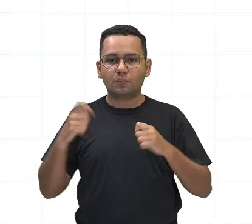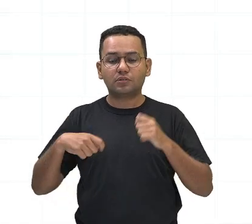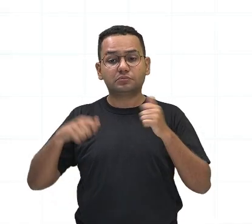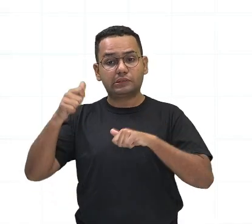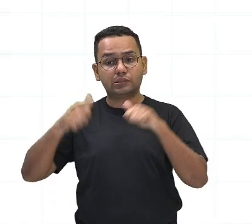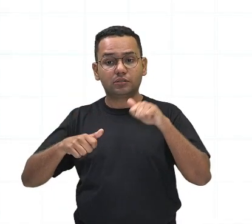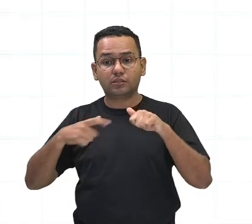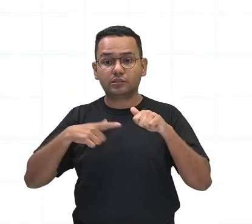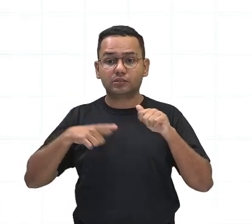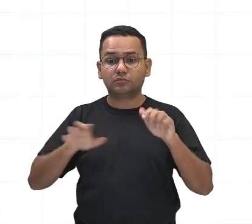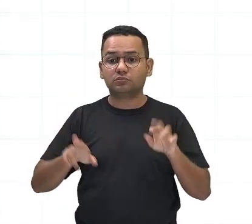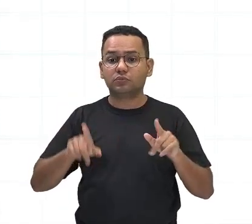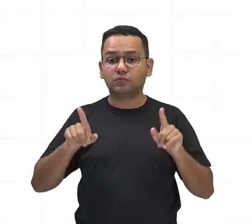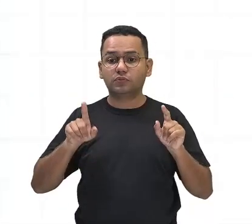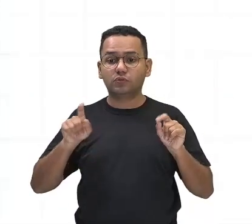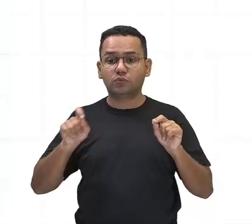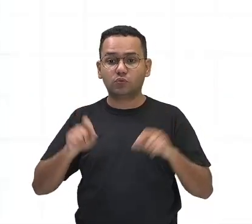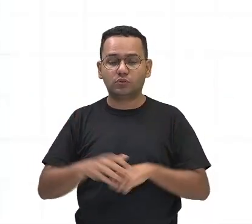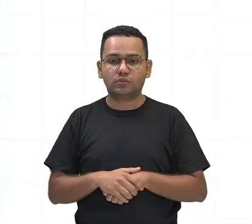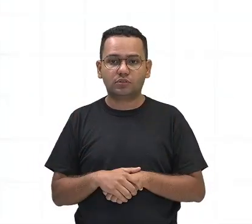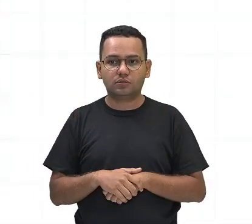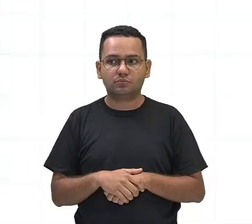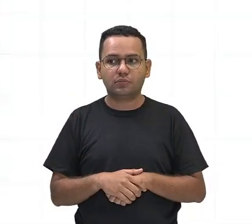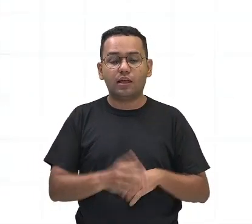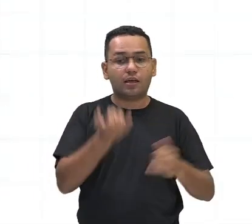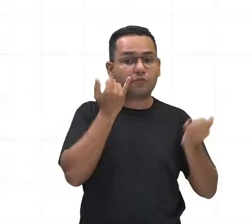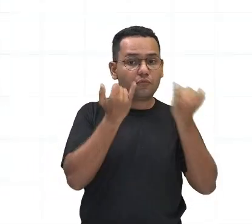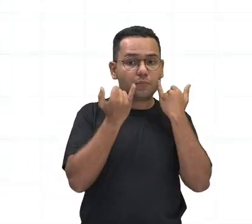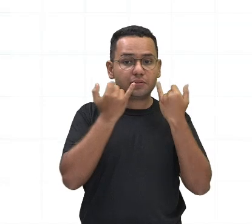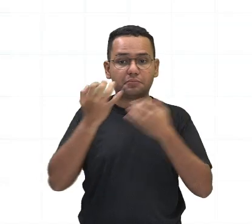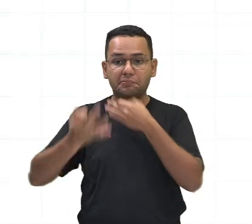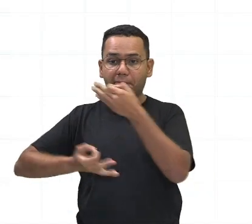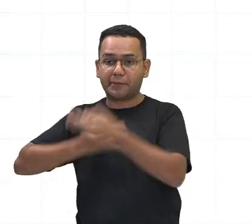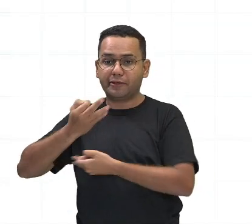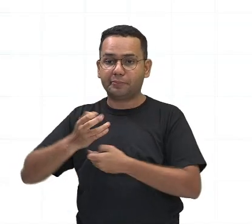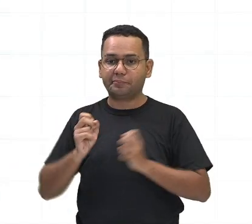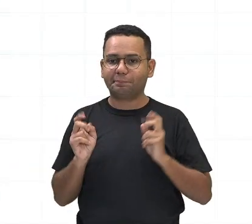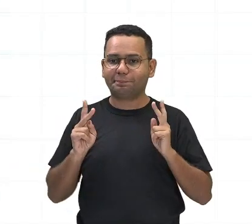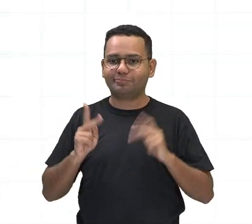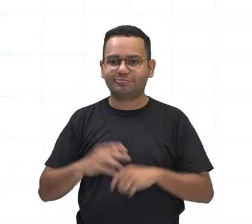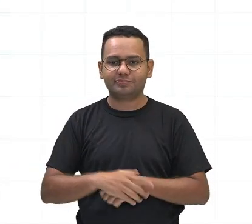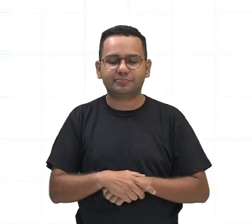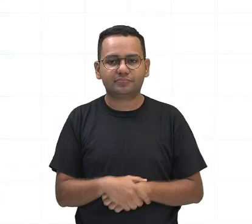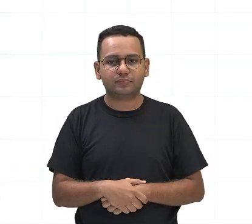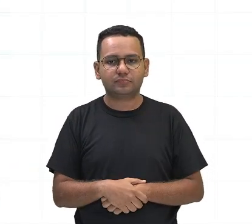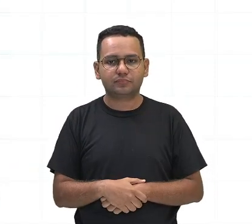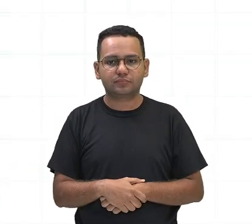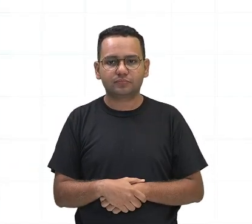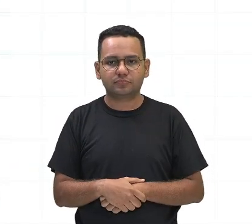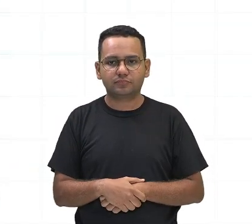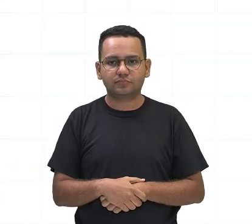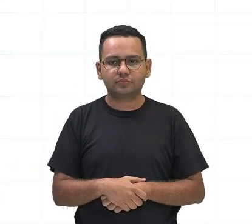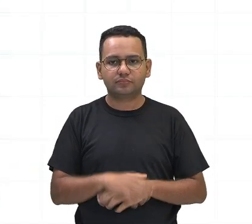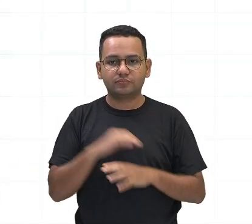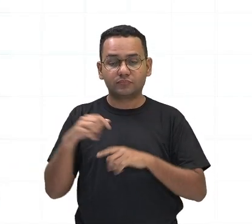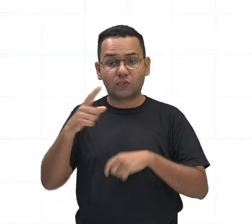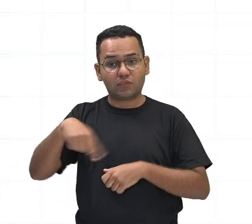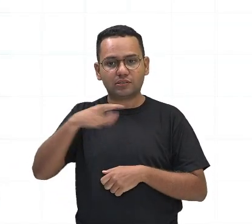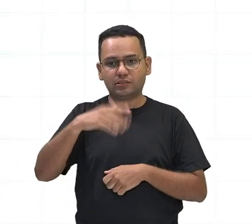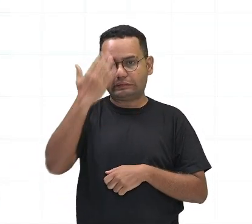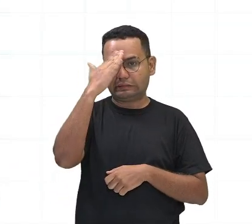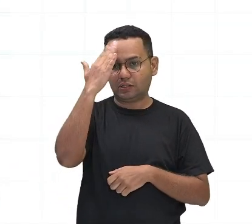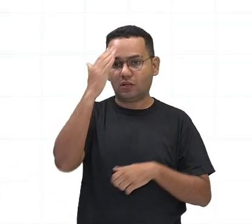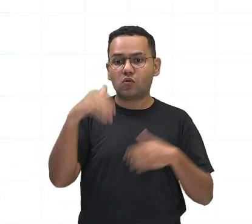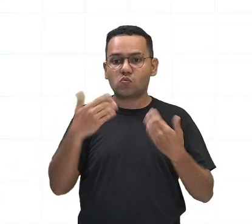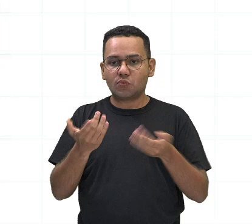então, aí entre um fato e a opinião. Certo, pessoal? Entendido, então, mais ou menos essa